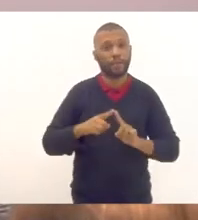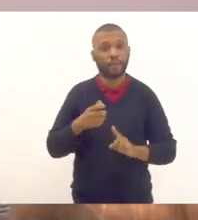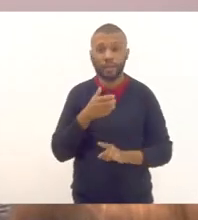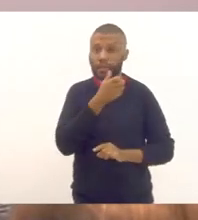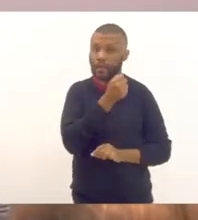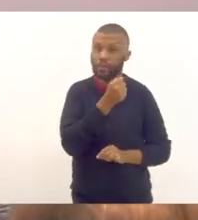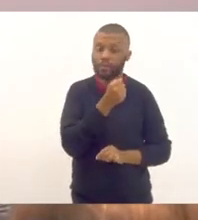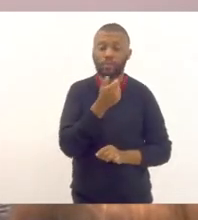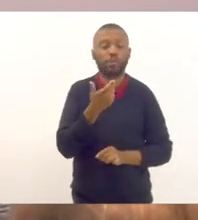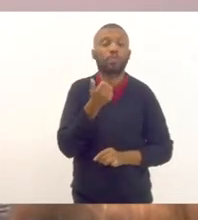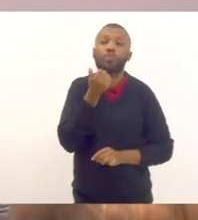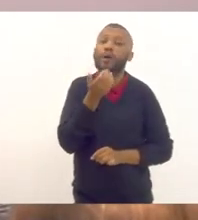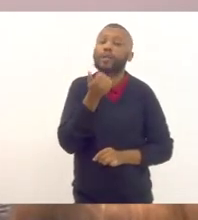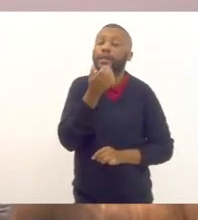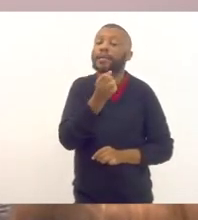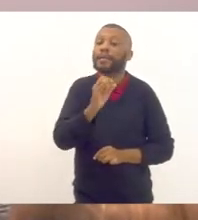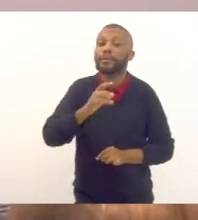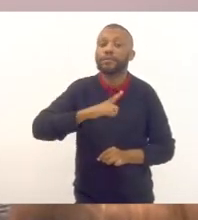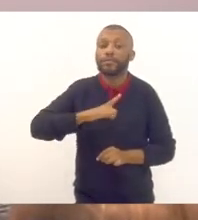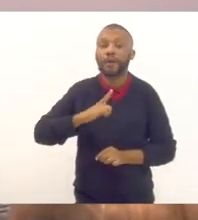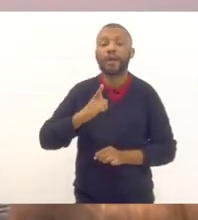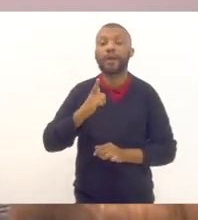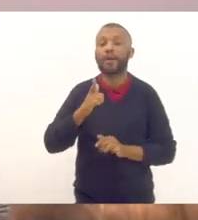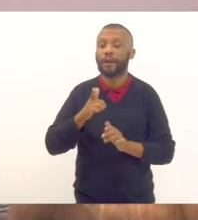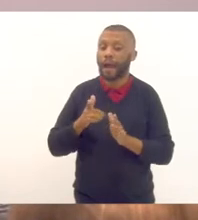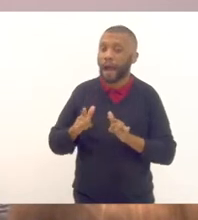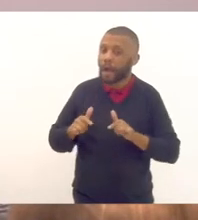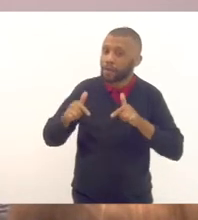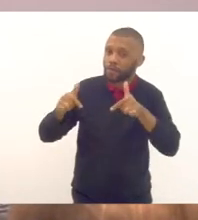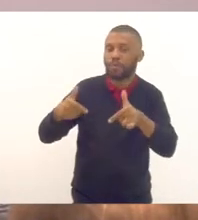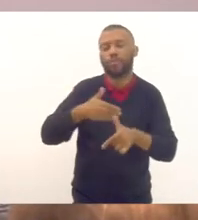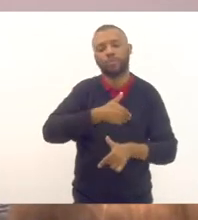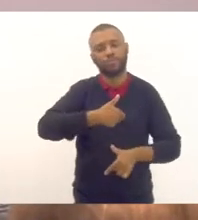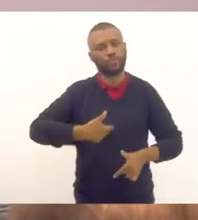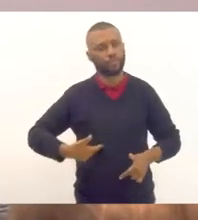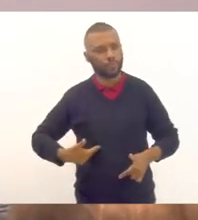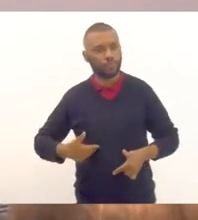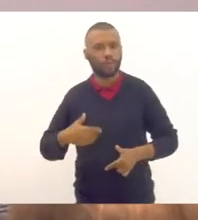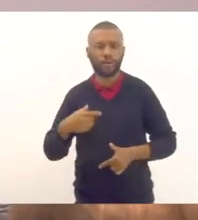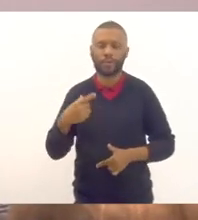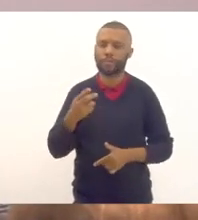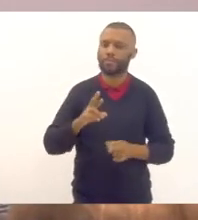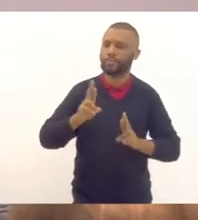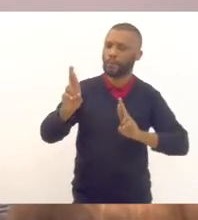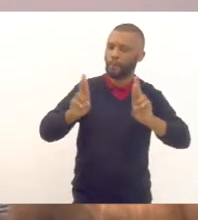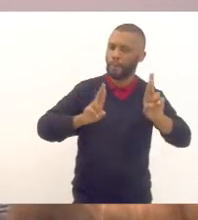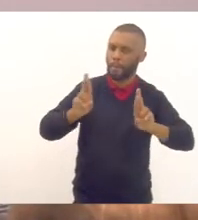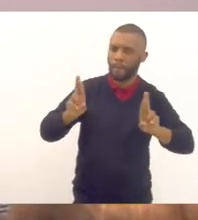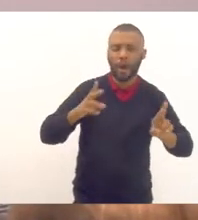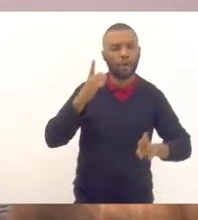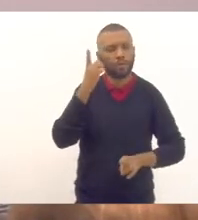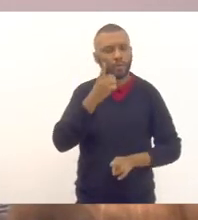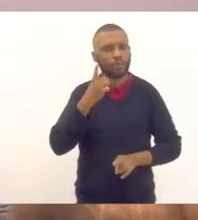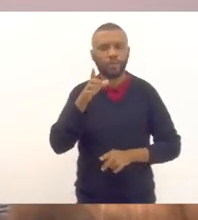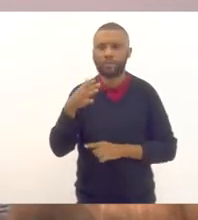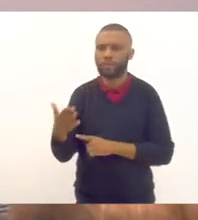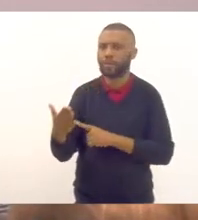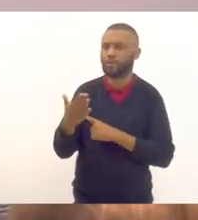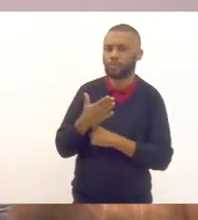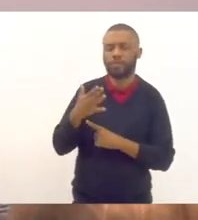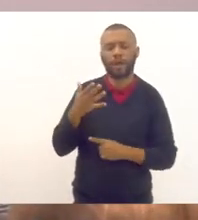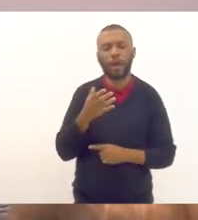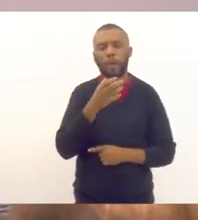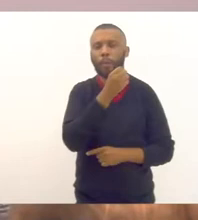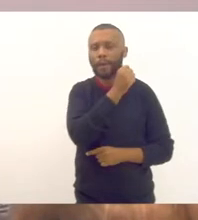ele não for acompanhado de medidas públicas, né, dos nossos representantes que nos ajudem a